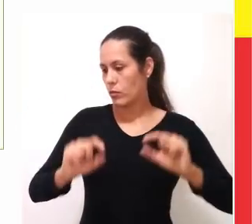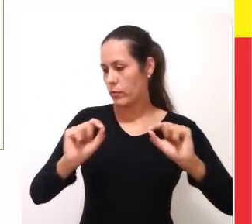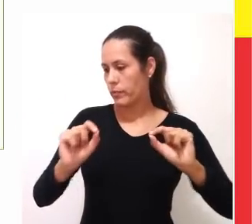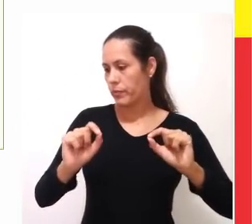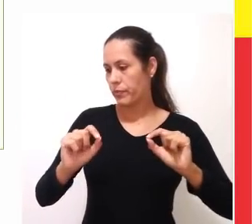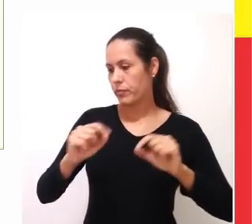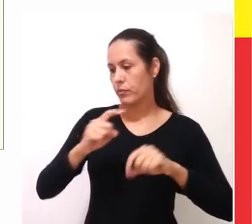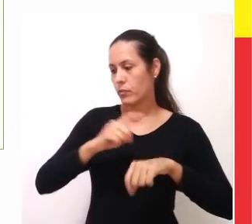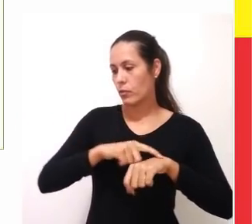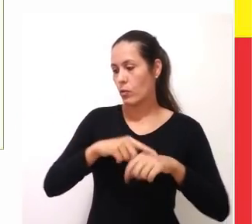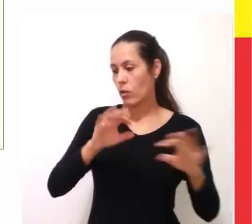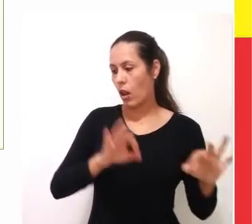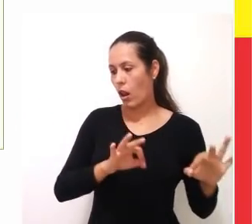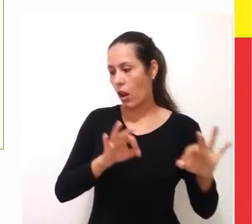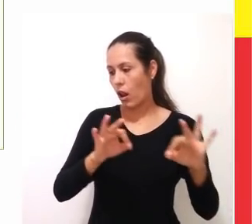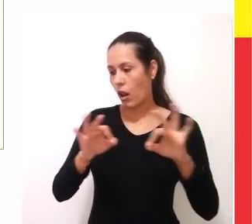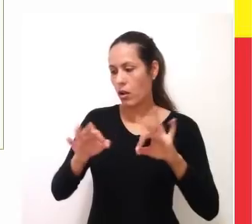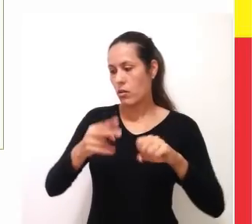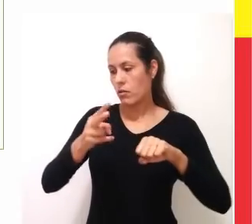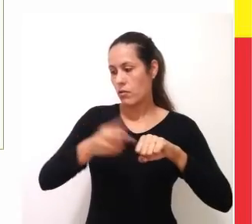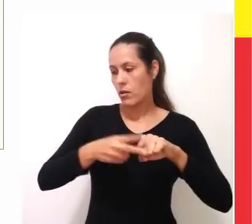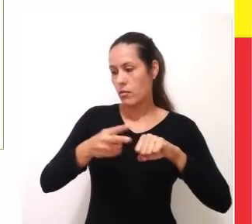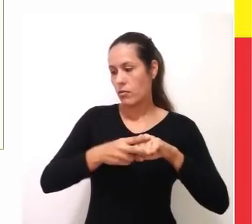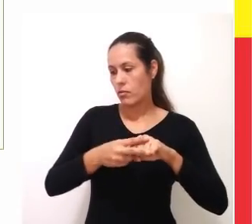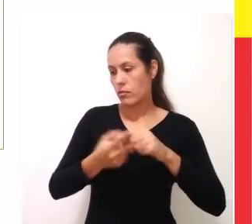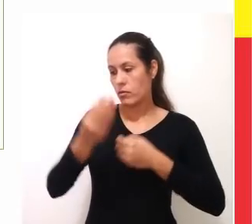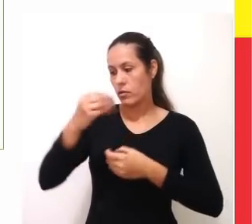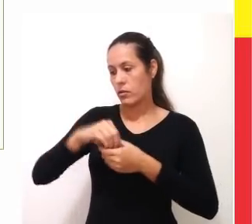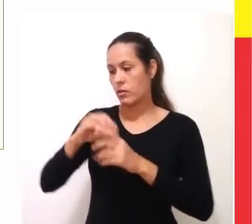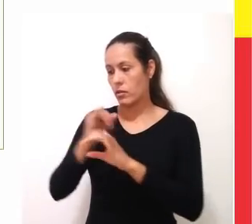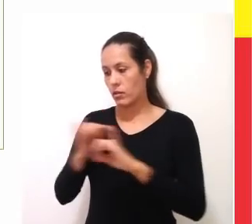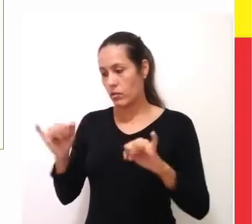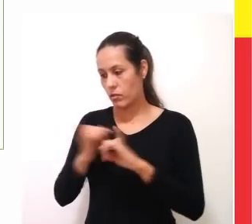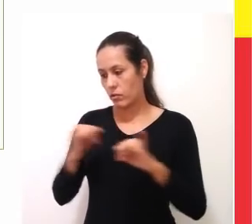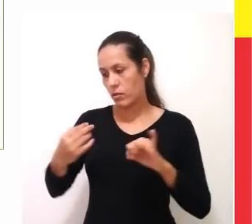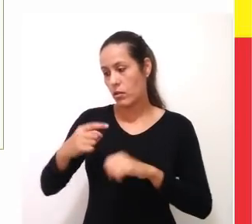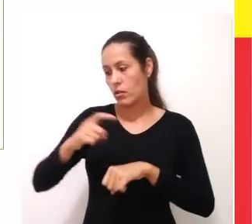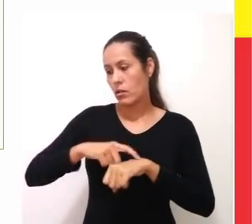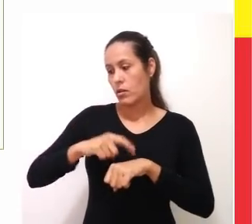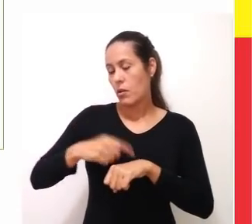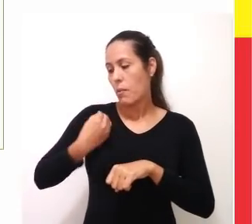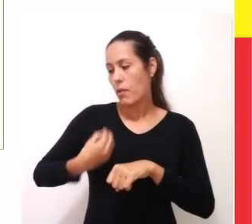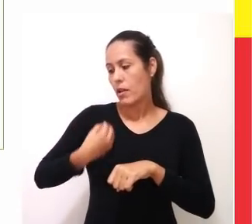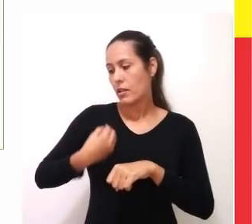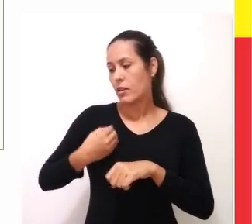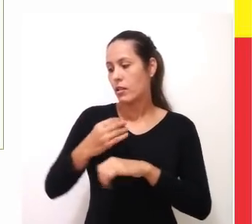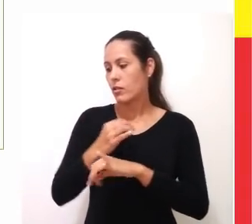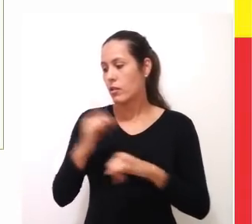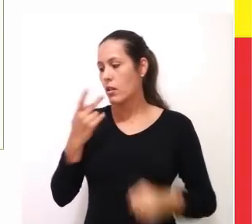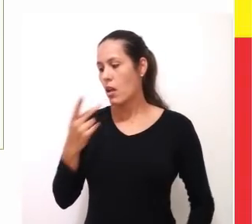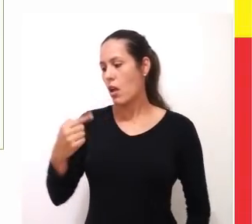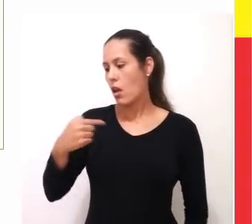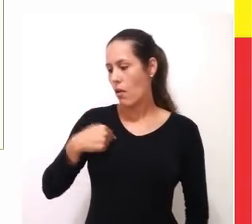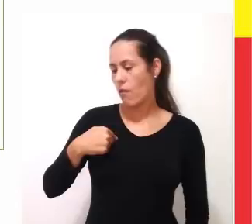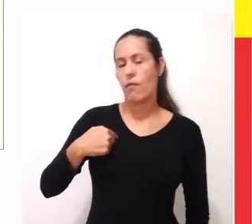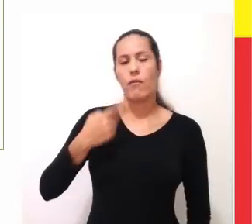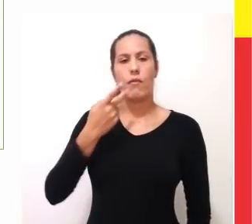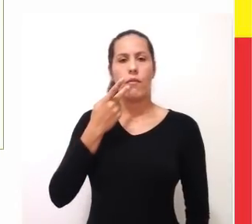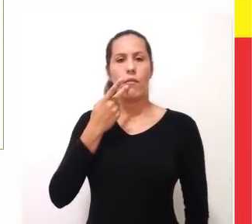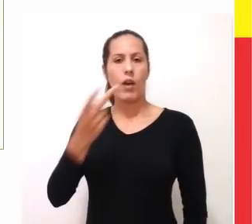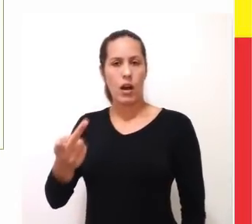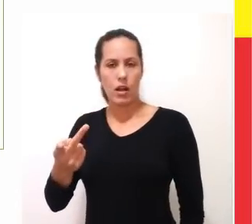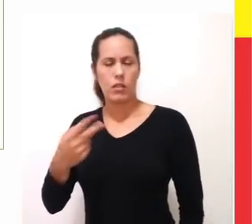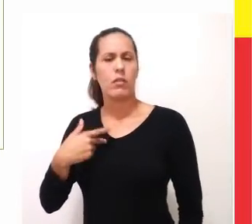verbal que predomina, desde o início eu falo, na notícia é o tempo presente do indicativo. Eu falo, eu